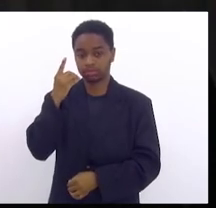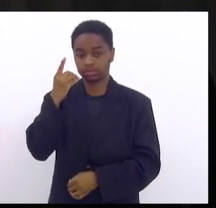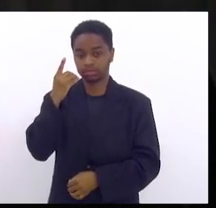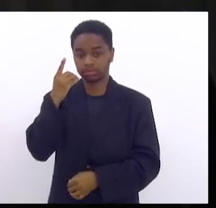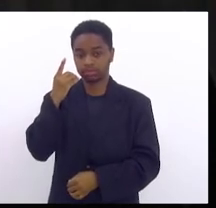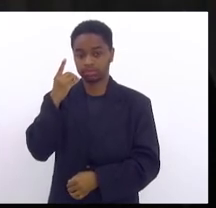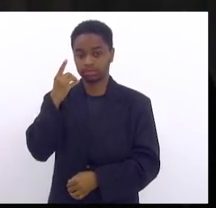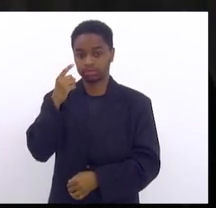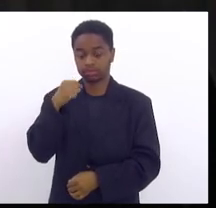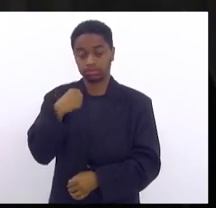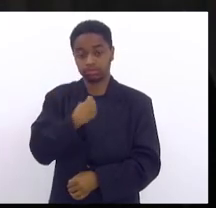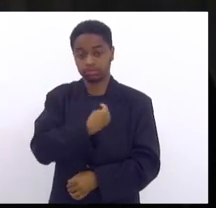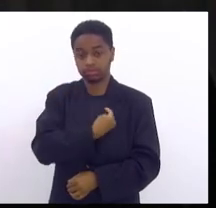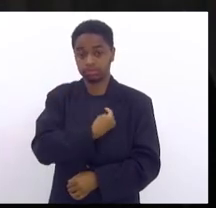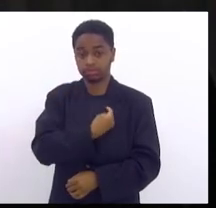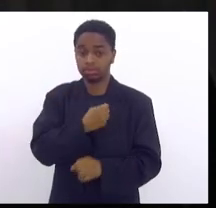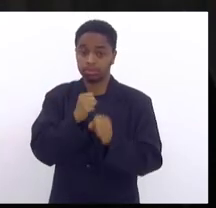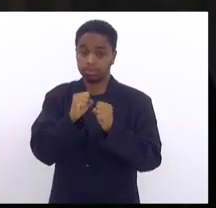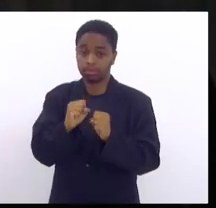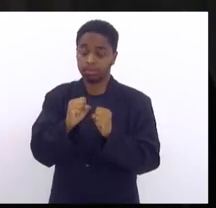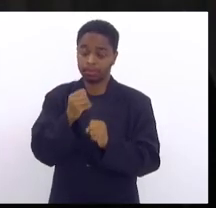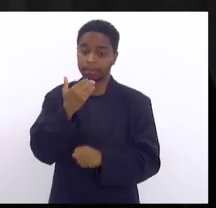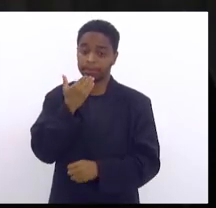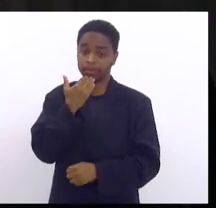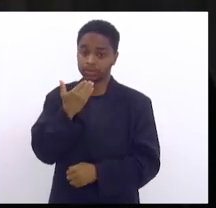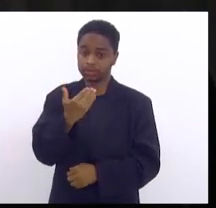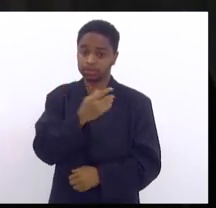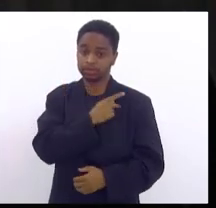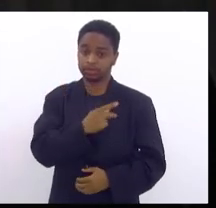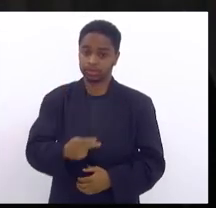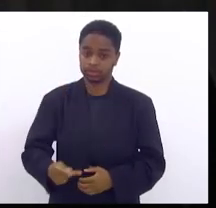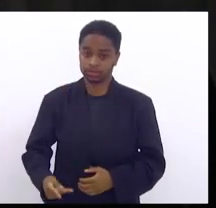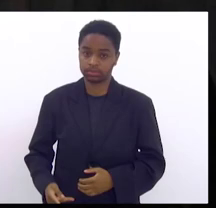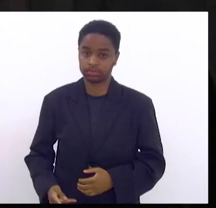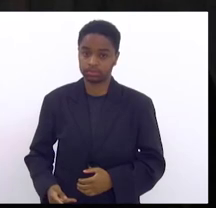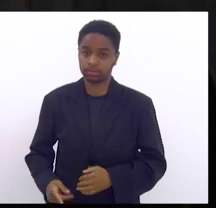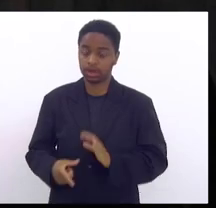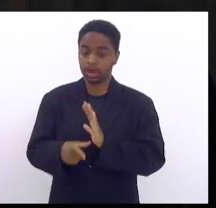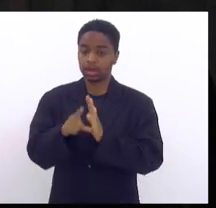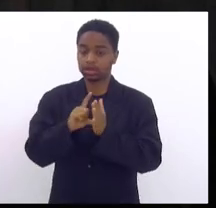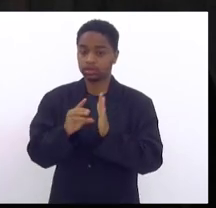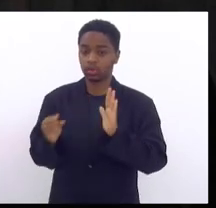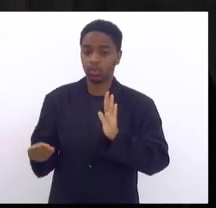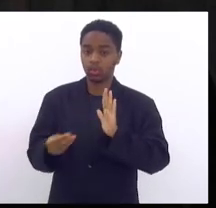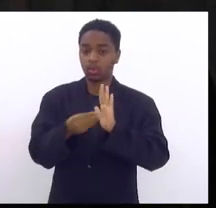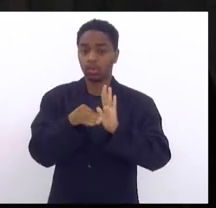poderíamos ter pedido à presidência que tivesse pautado